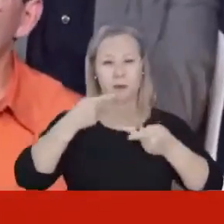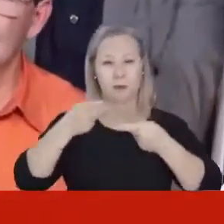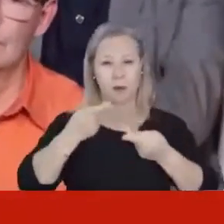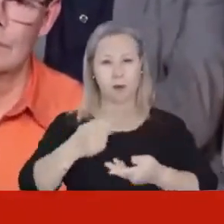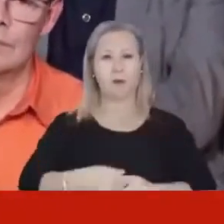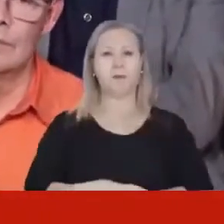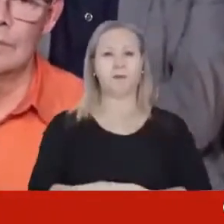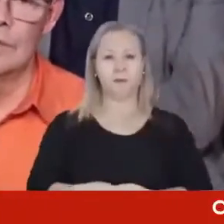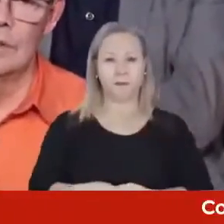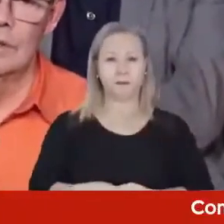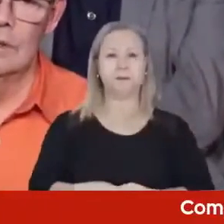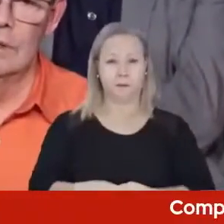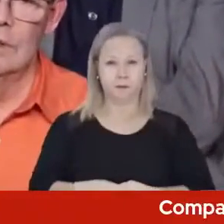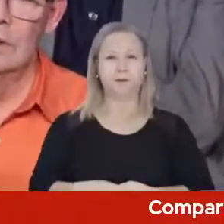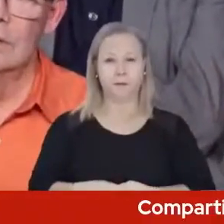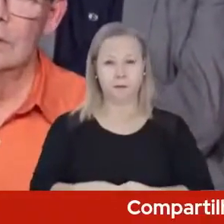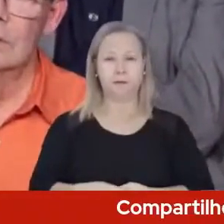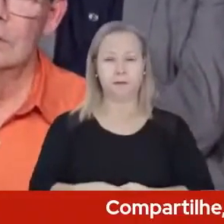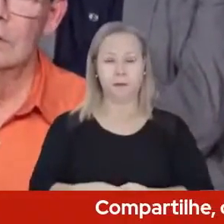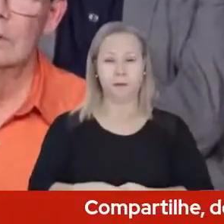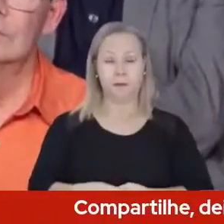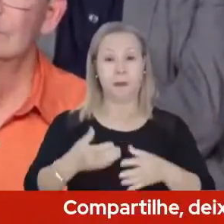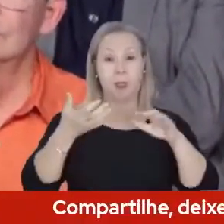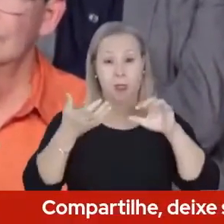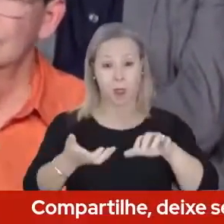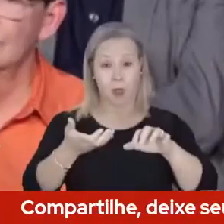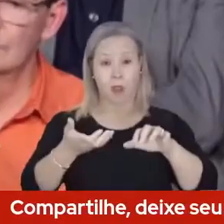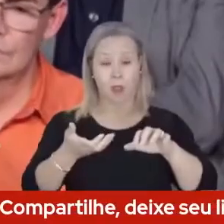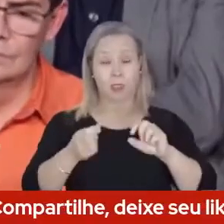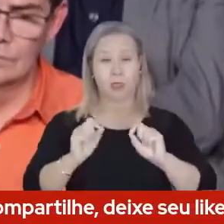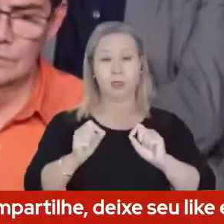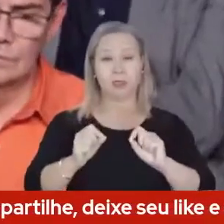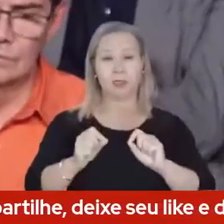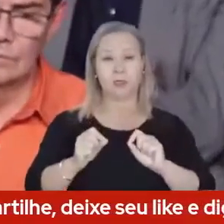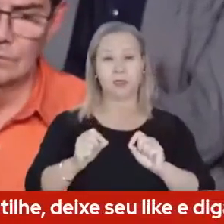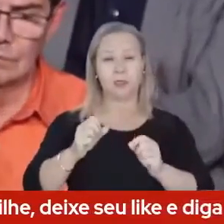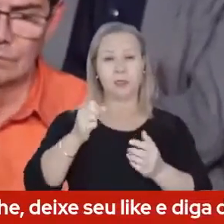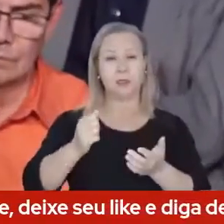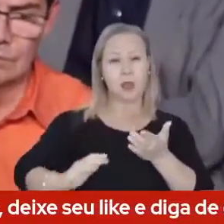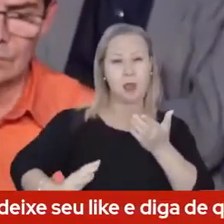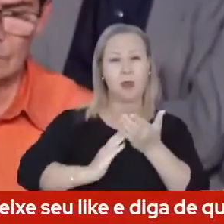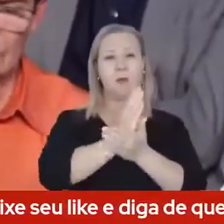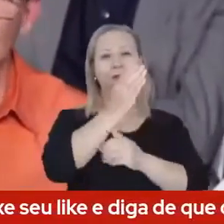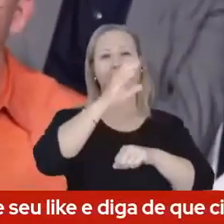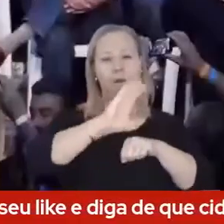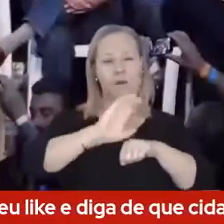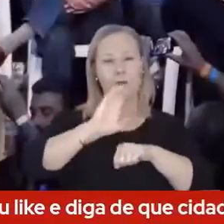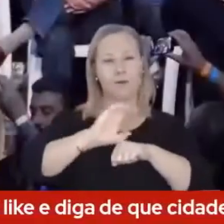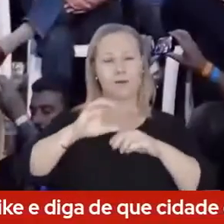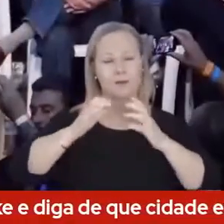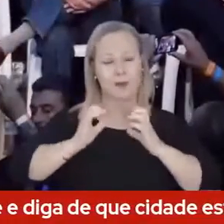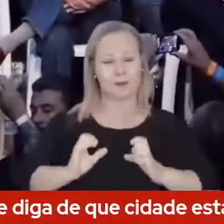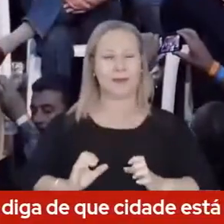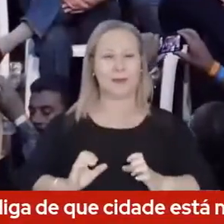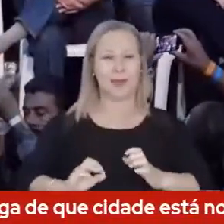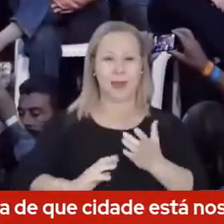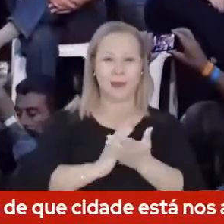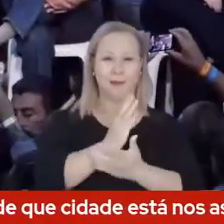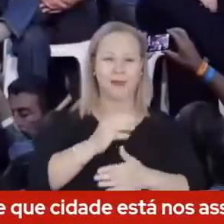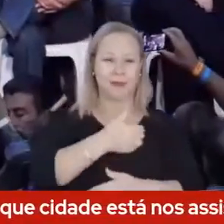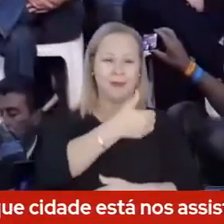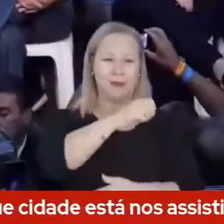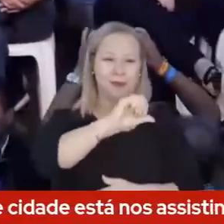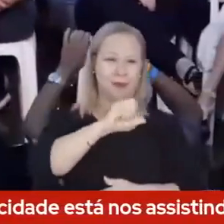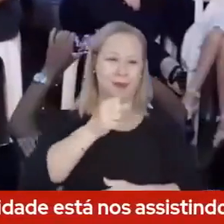daquele Congresso Nacional, promulgando a Constituição Cidadã de